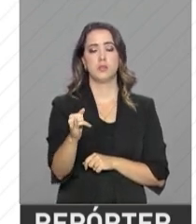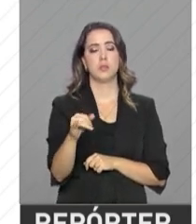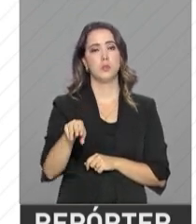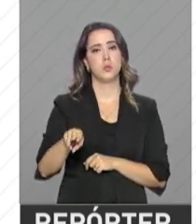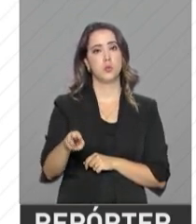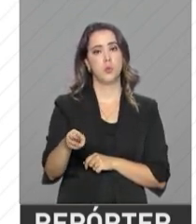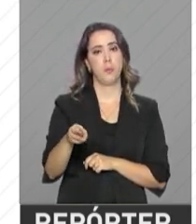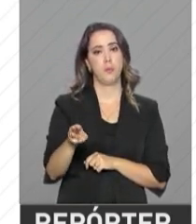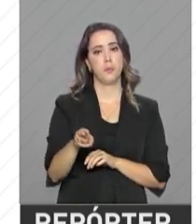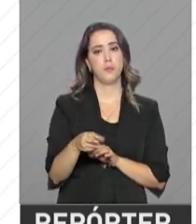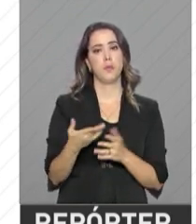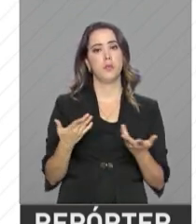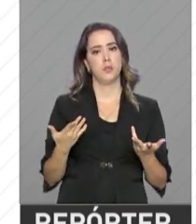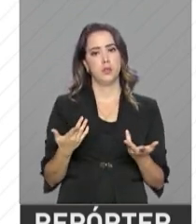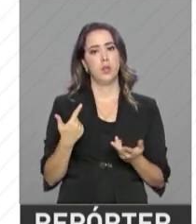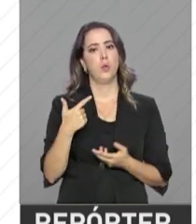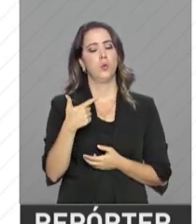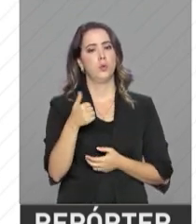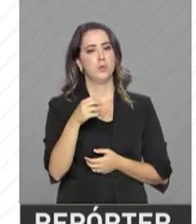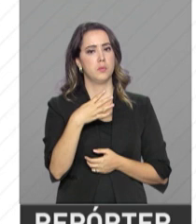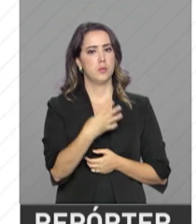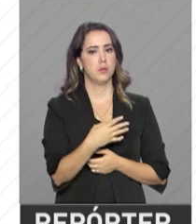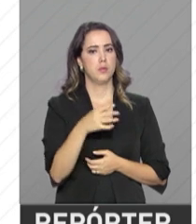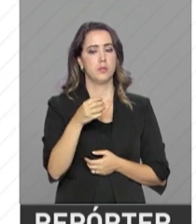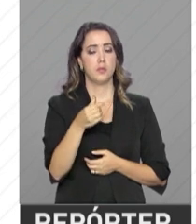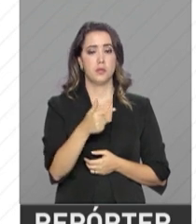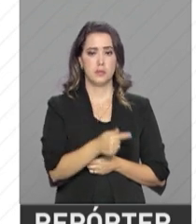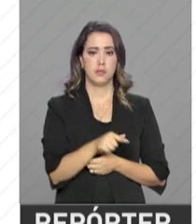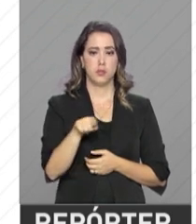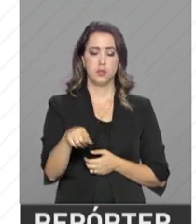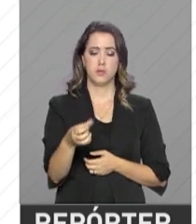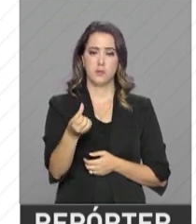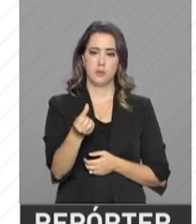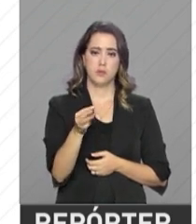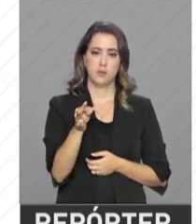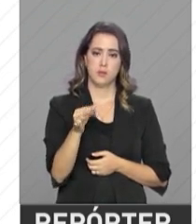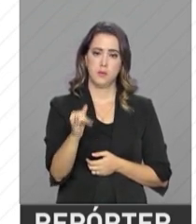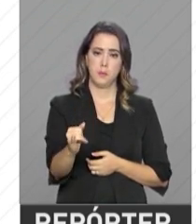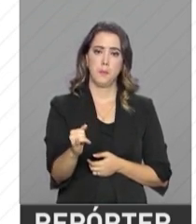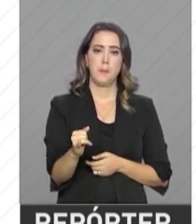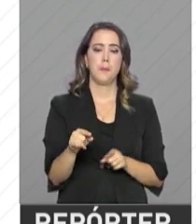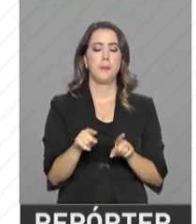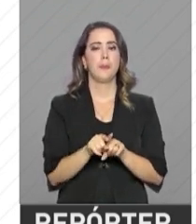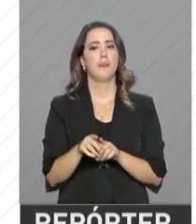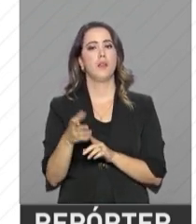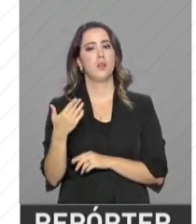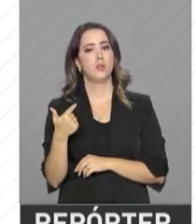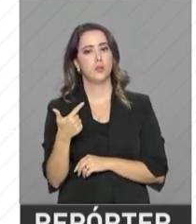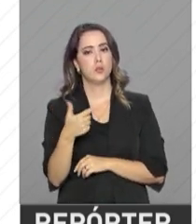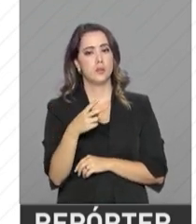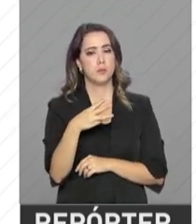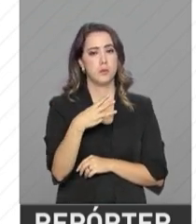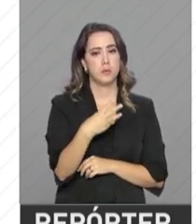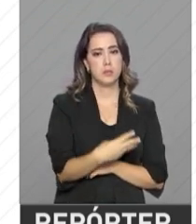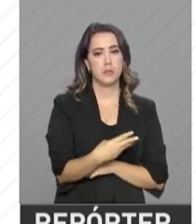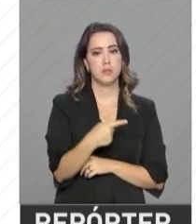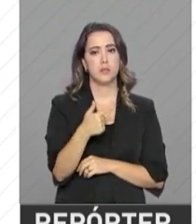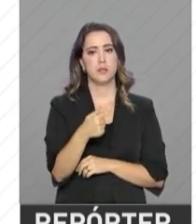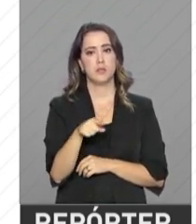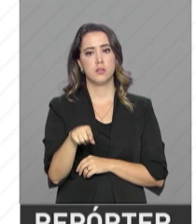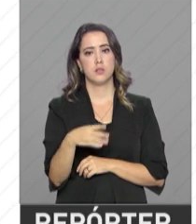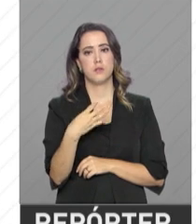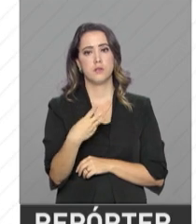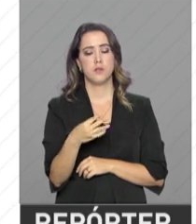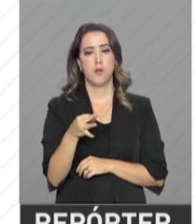de água em 2014 eram 7,6 trilhões e em 2013 7,4 trilhões